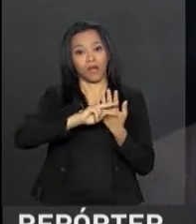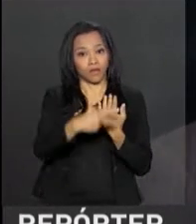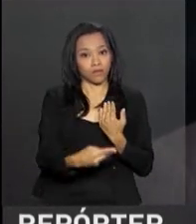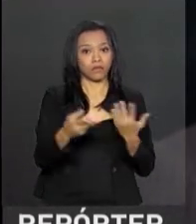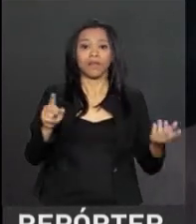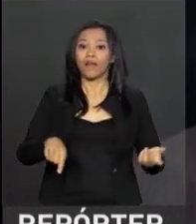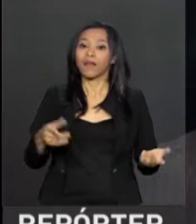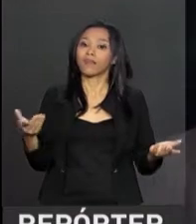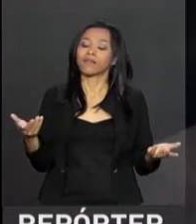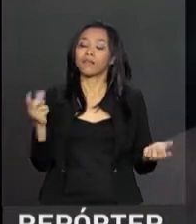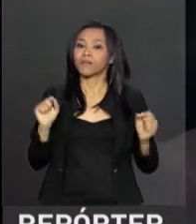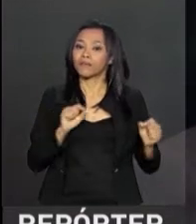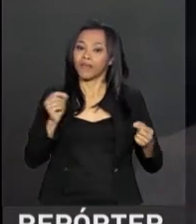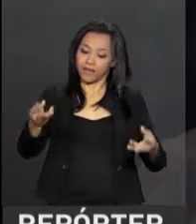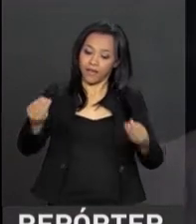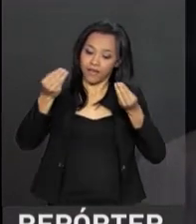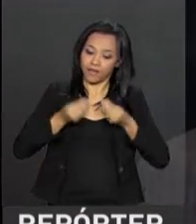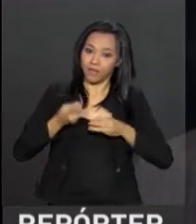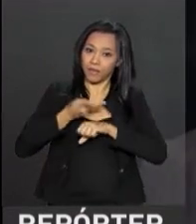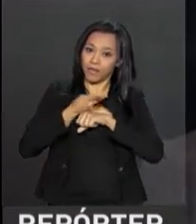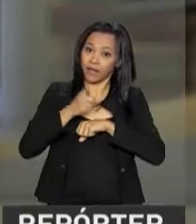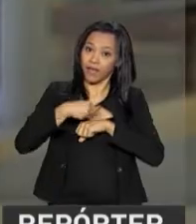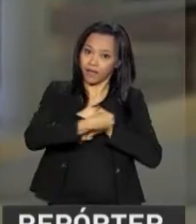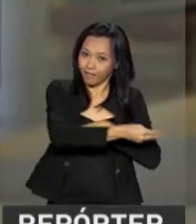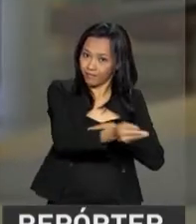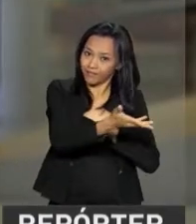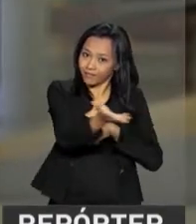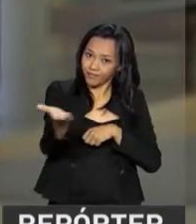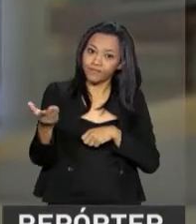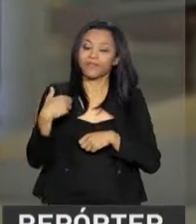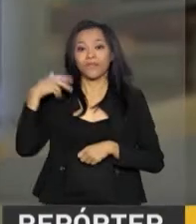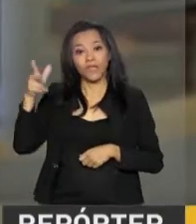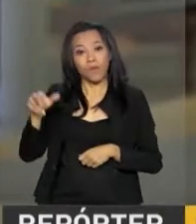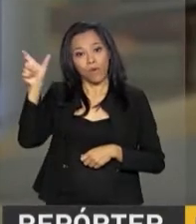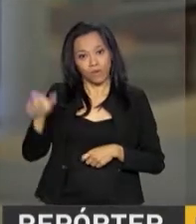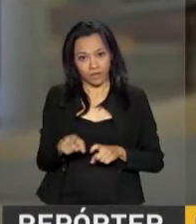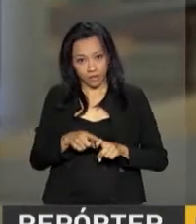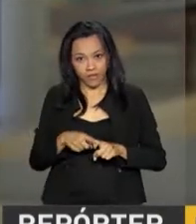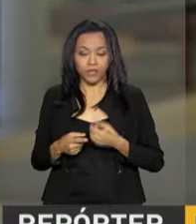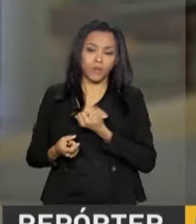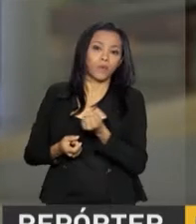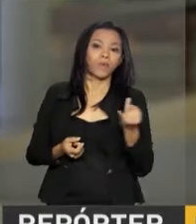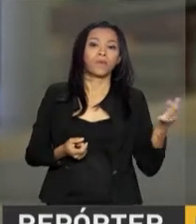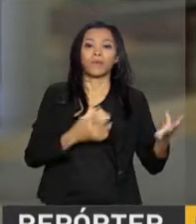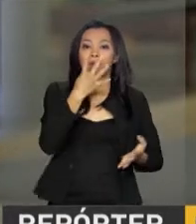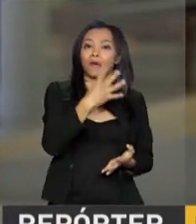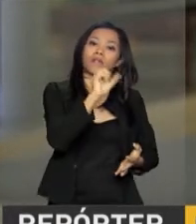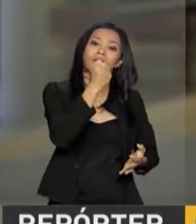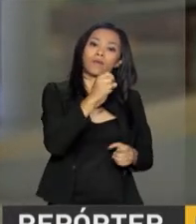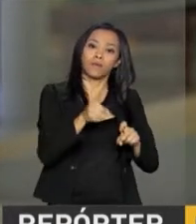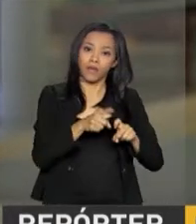refletindo a gente acaba recebendo medalha que deveria ser feita pra elas assim como nelson outros 48 médicos